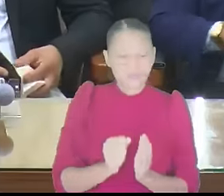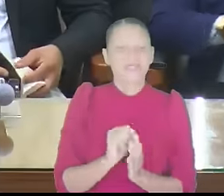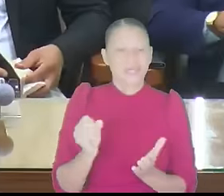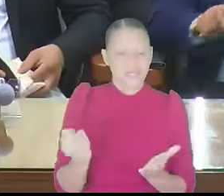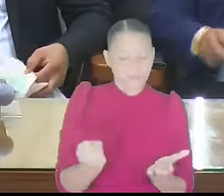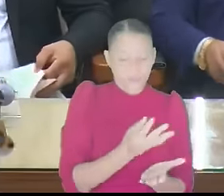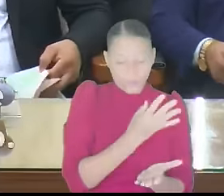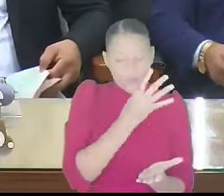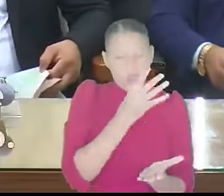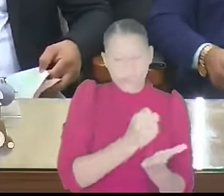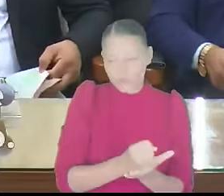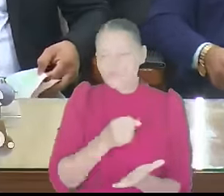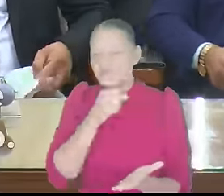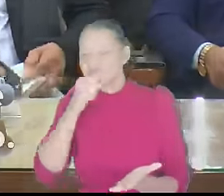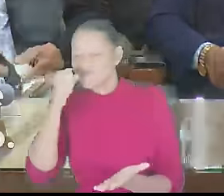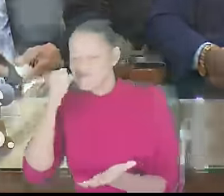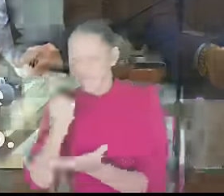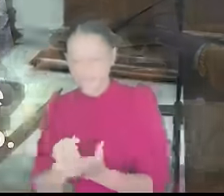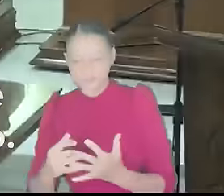5.